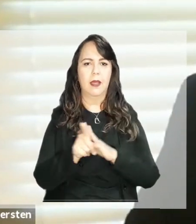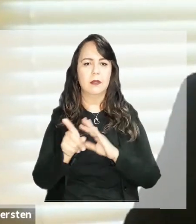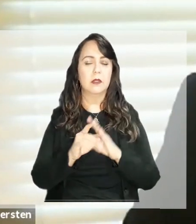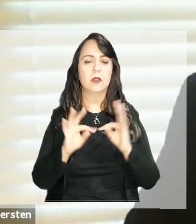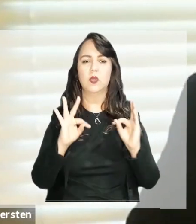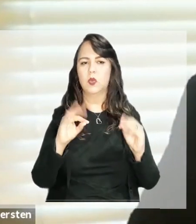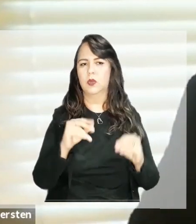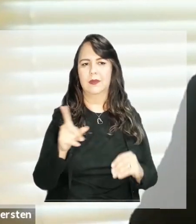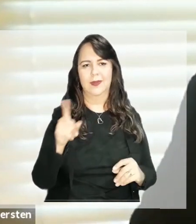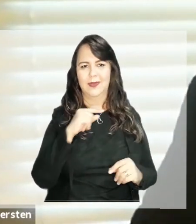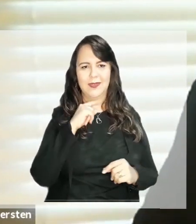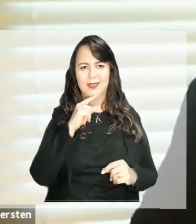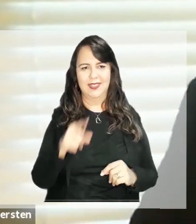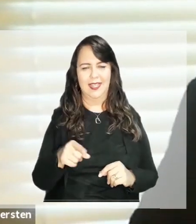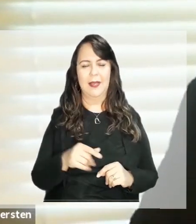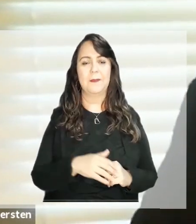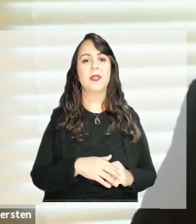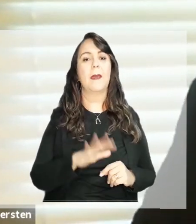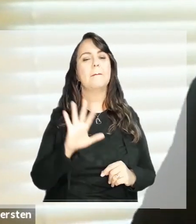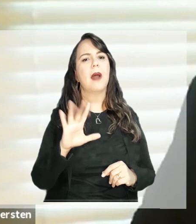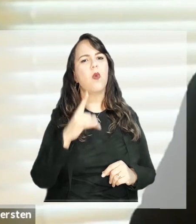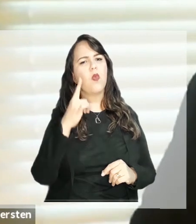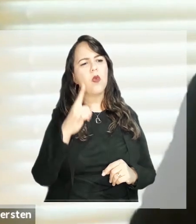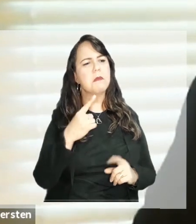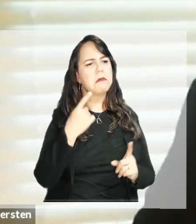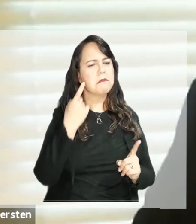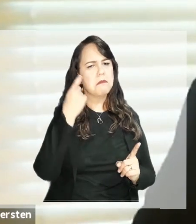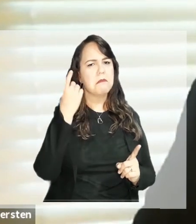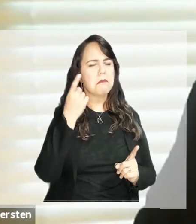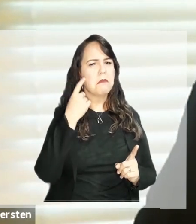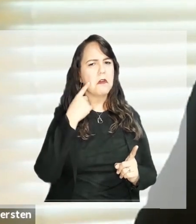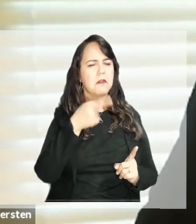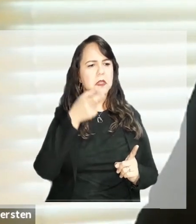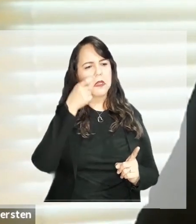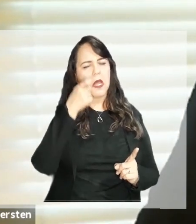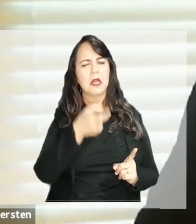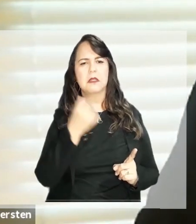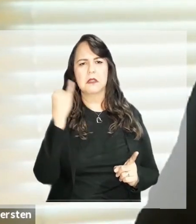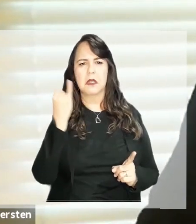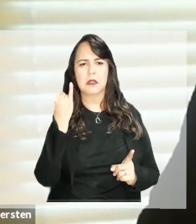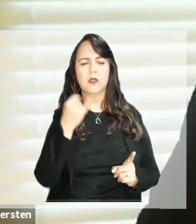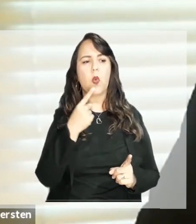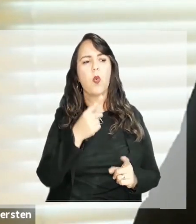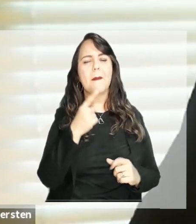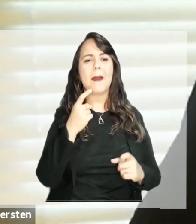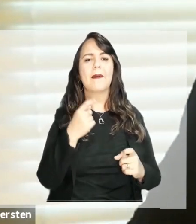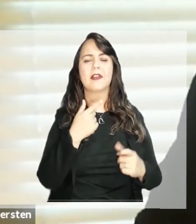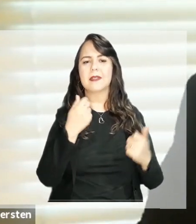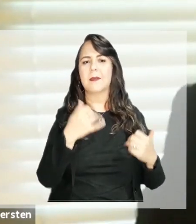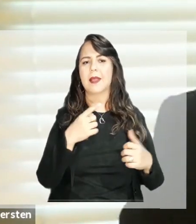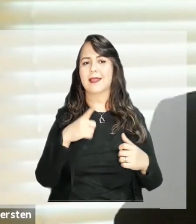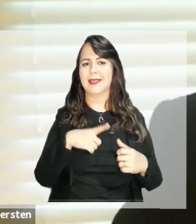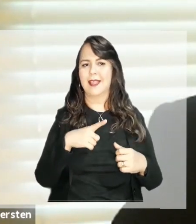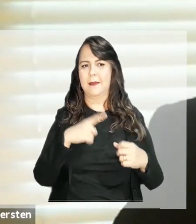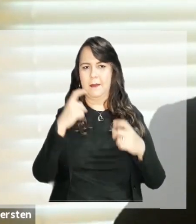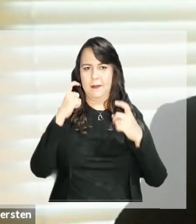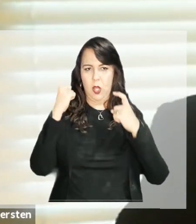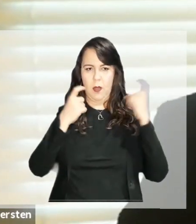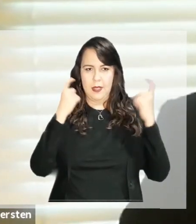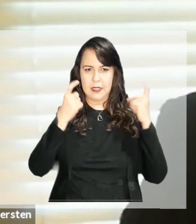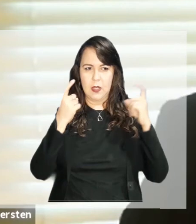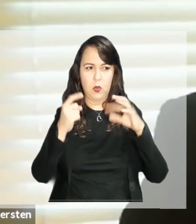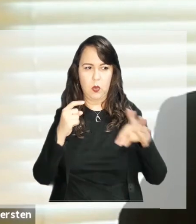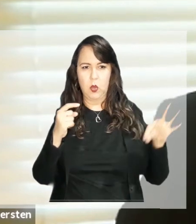mas uma aqui me parece importante, né? Há uma preocupação do nosso público no sentido de como que a gente